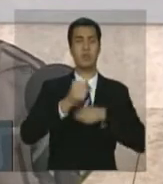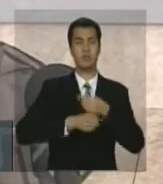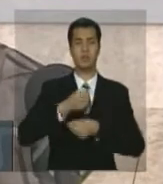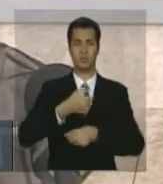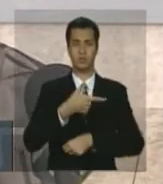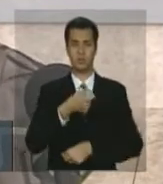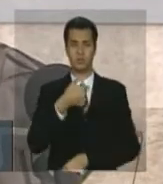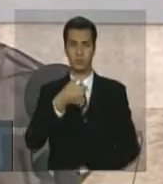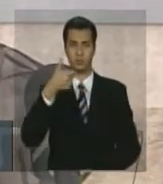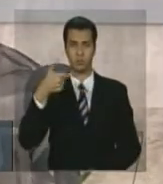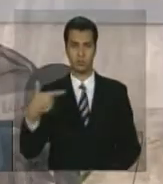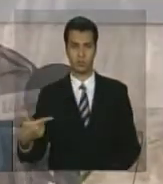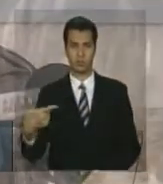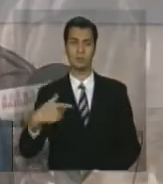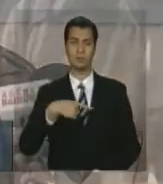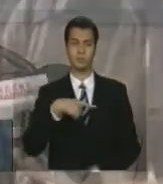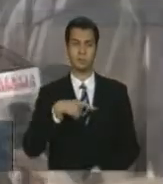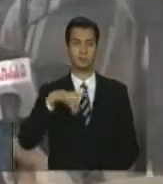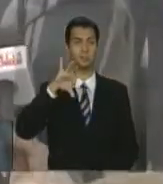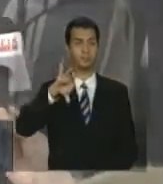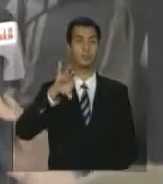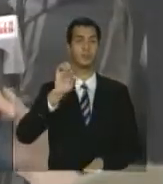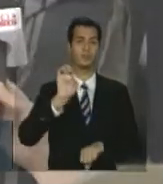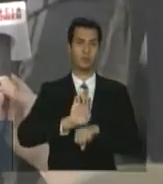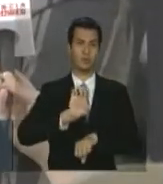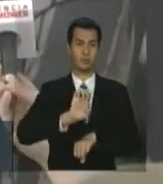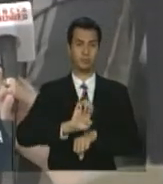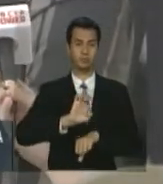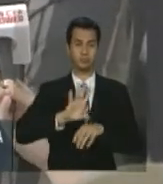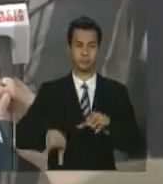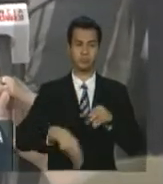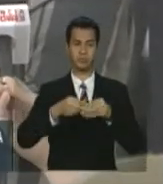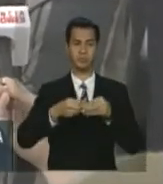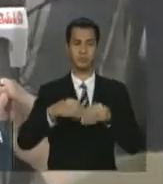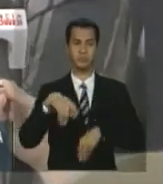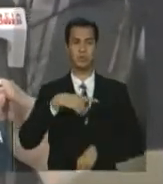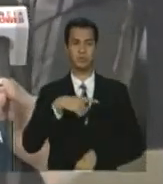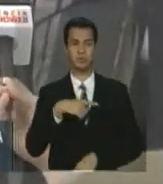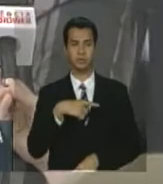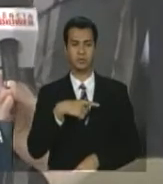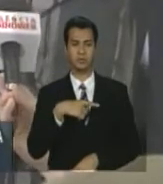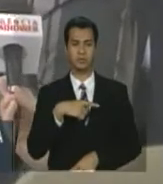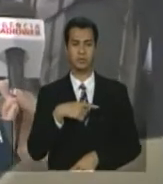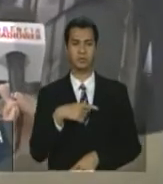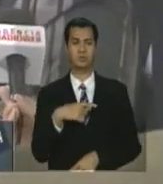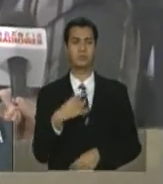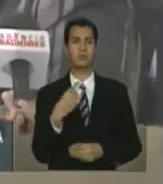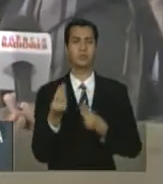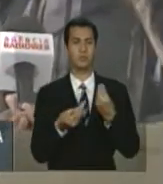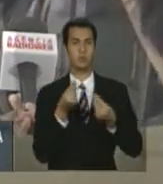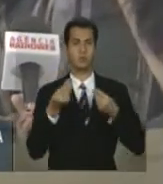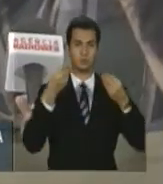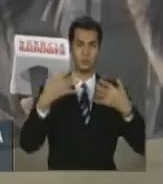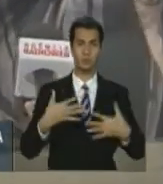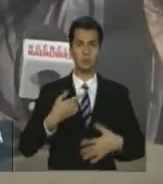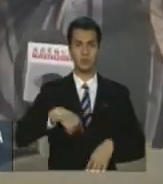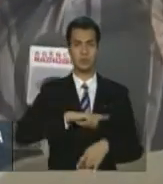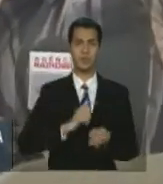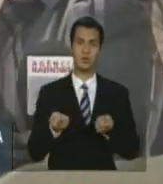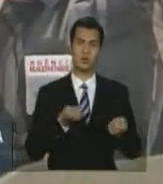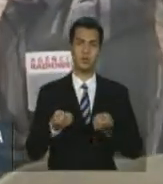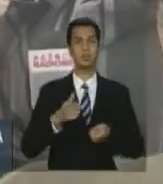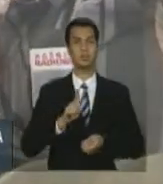2012, só com esses 9 estados complementando renda dentro dentro do cronograma negociado com eles, nós já